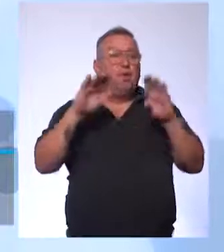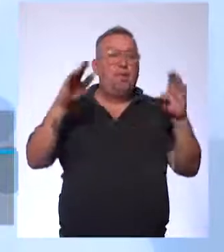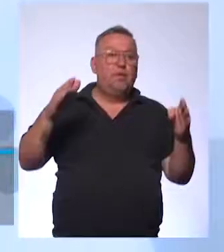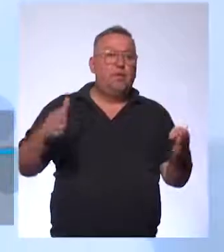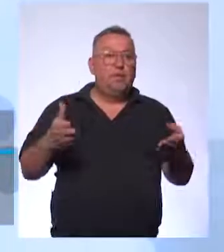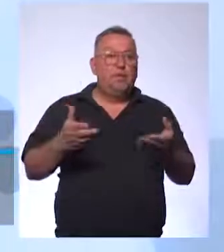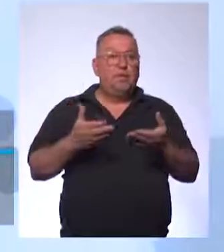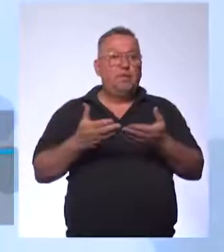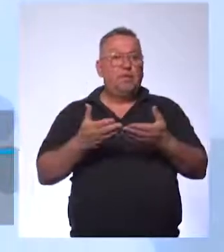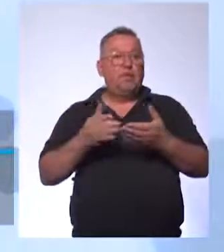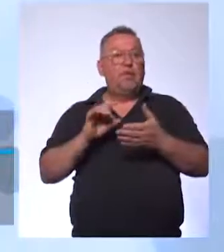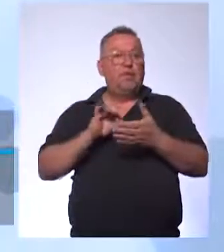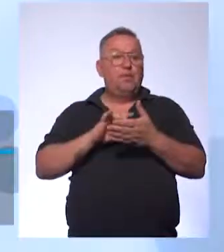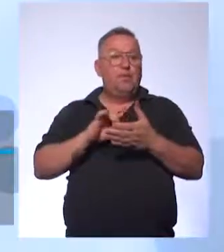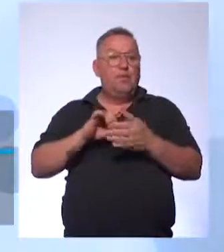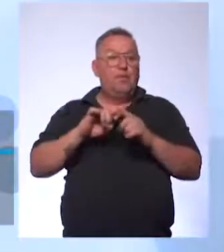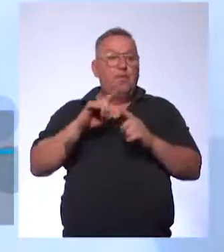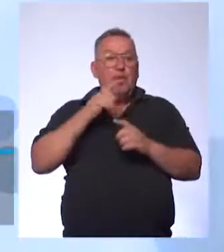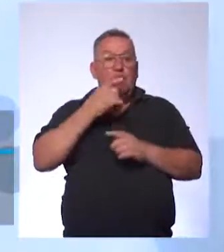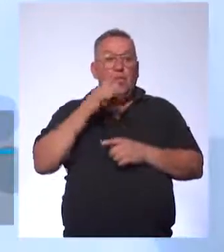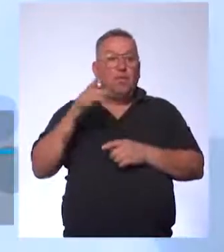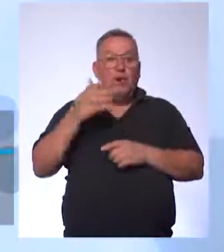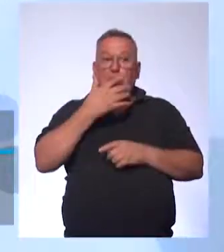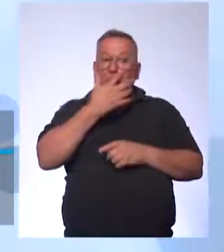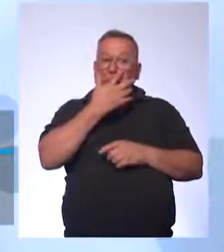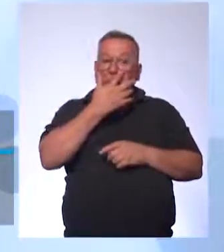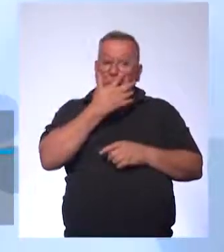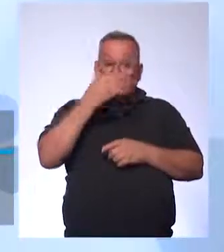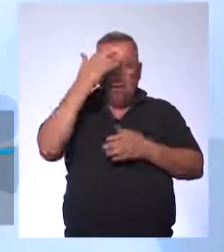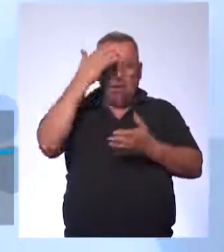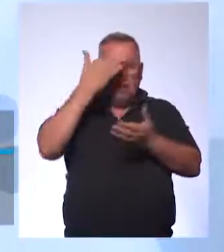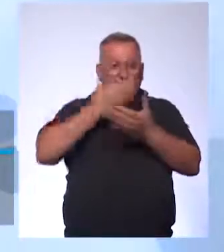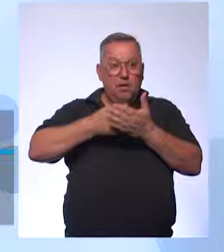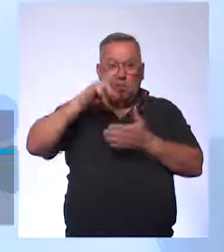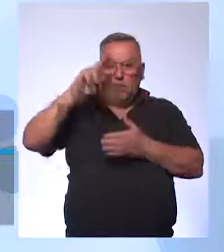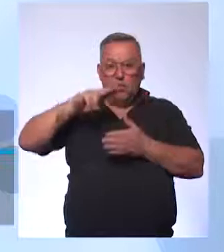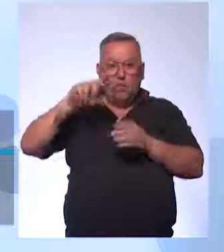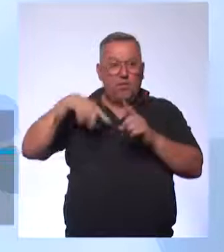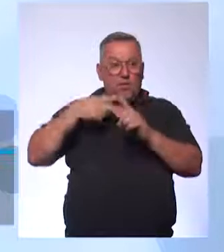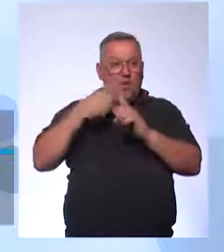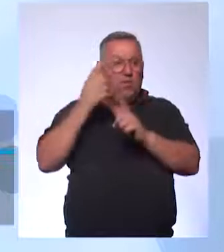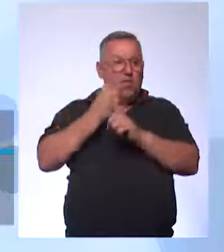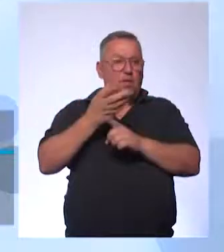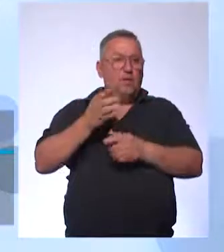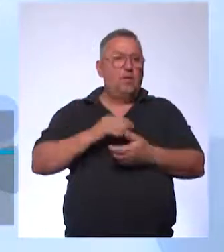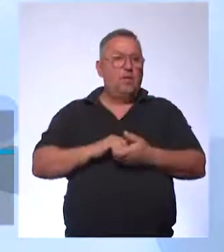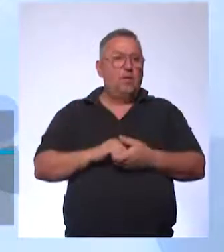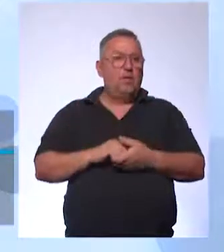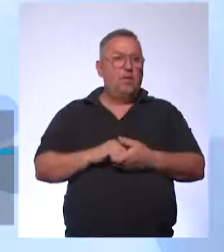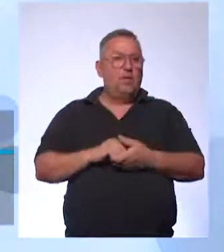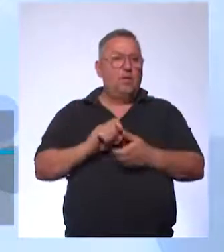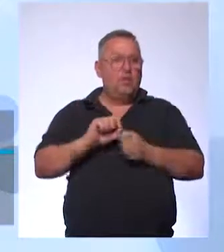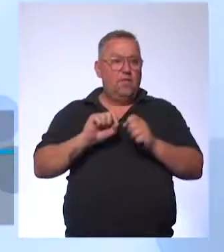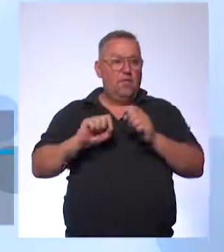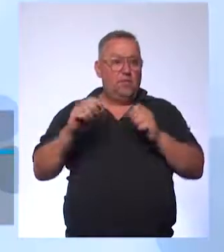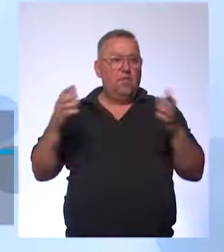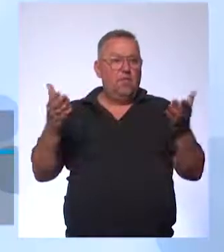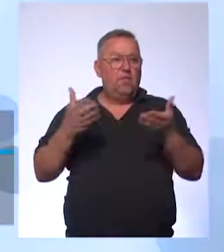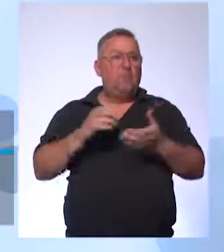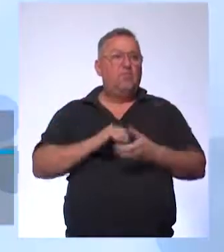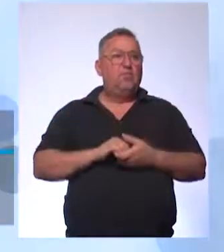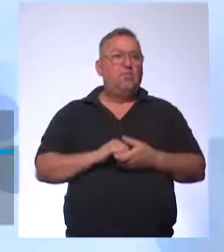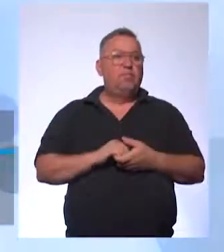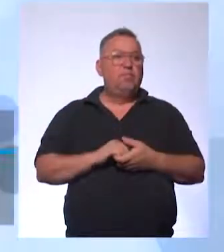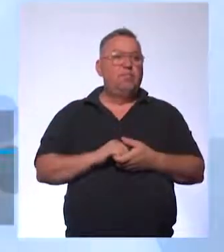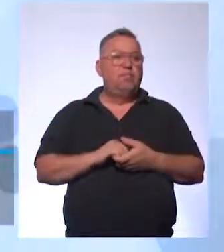caixa de concreto e jogar no fundo do mar e acreditar que nunca mais alguém vai achar aquilo lá e abrir, etc. Tal, que é o que é feito hoje, mais ou menos é isso.